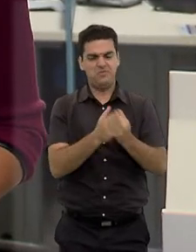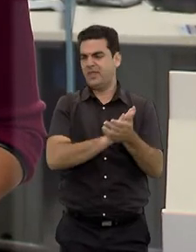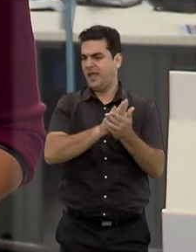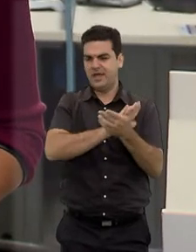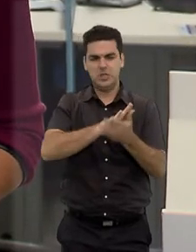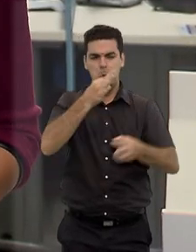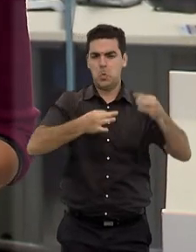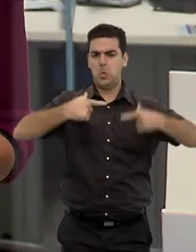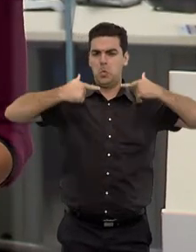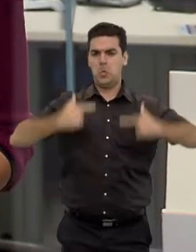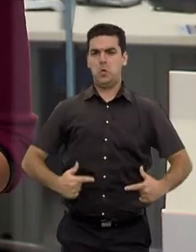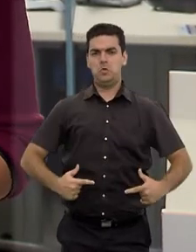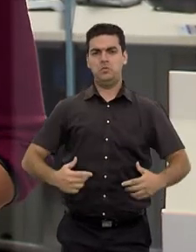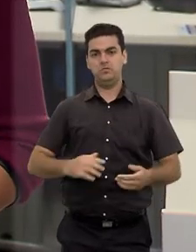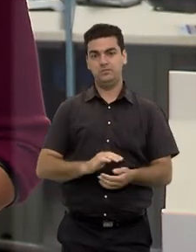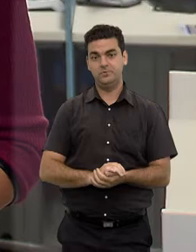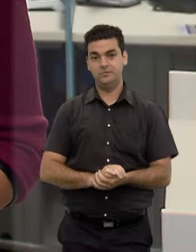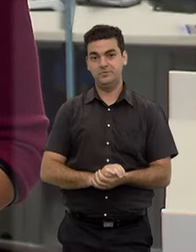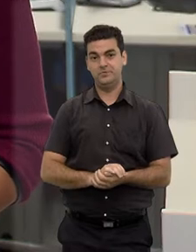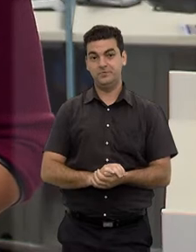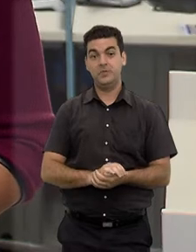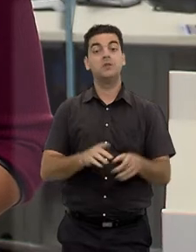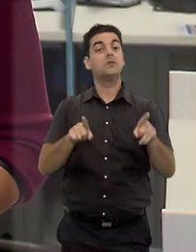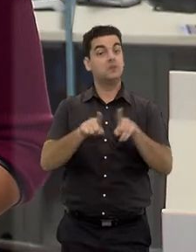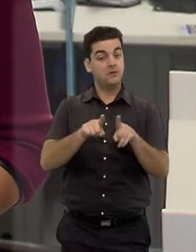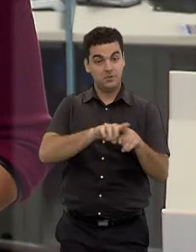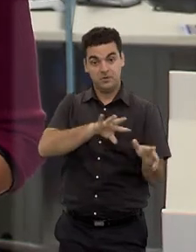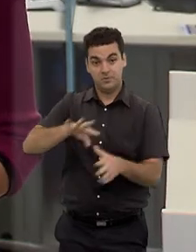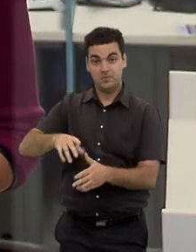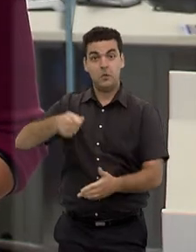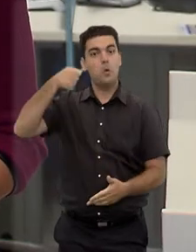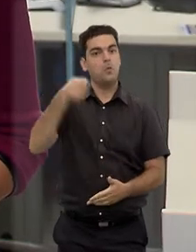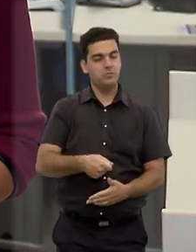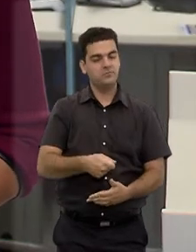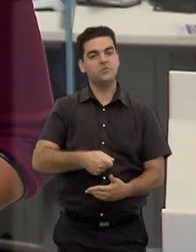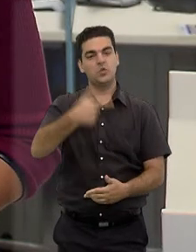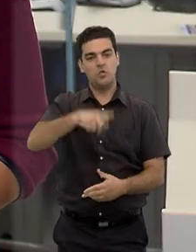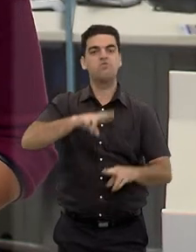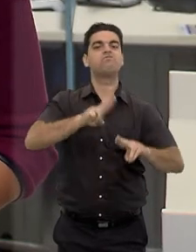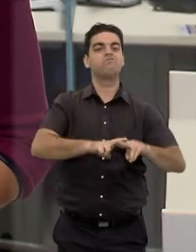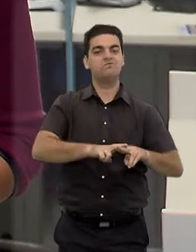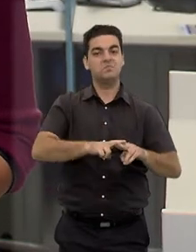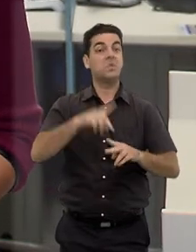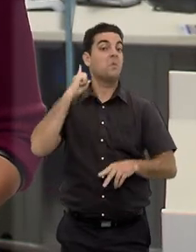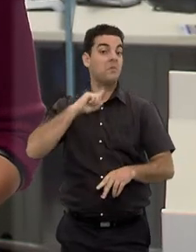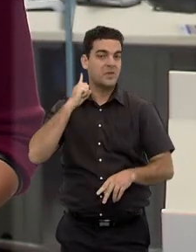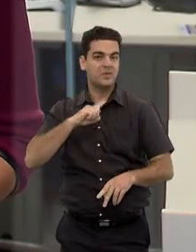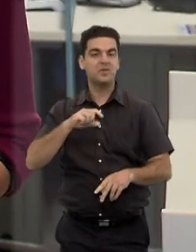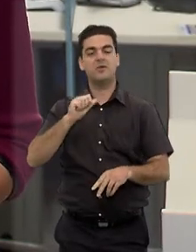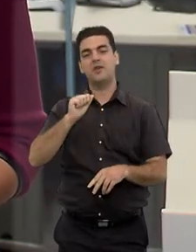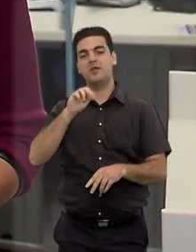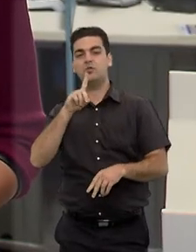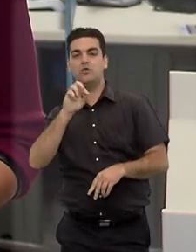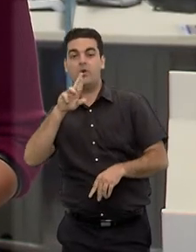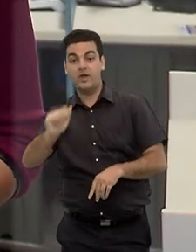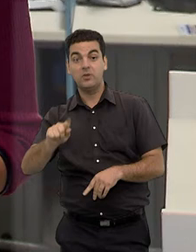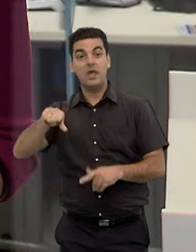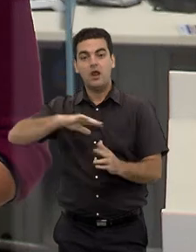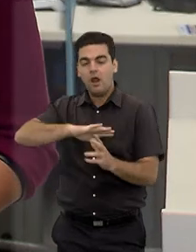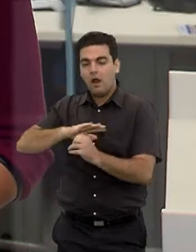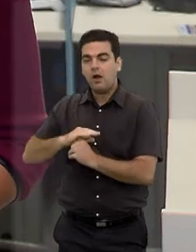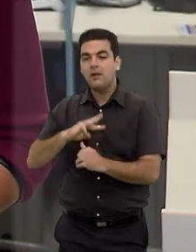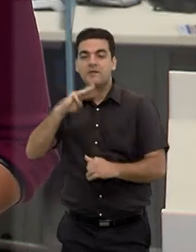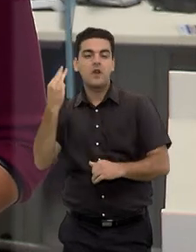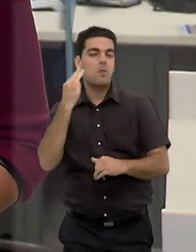por parte do órgão julgador estadual. Confirmada também a condenação do ex-governador de Minas Gerais, Eduardo Azeredo,